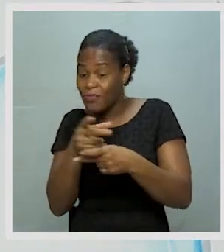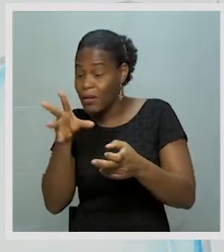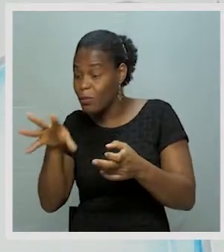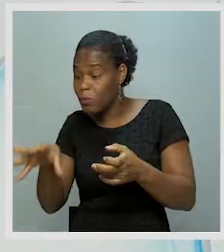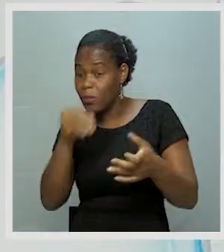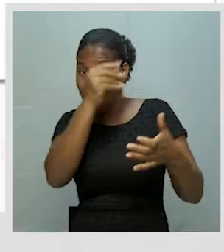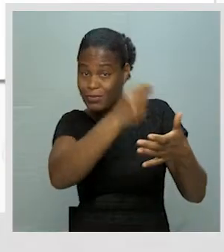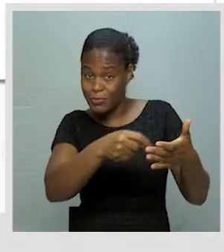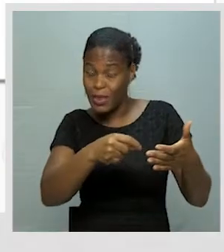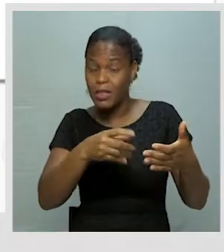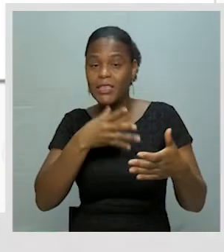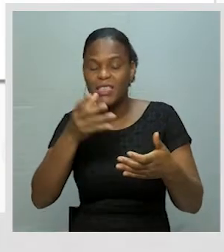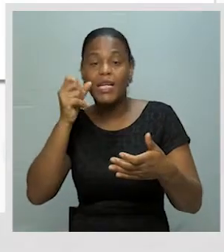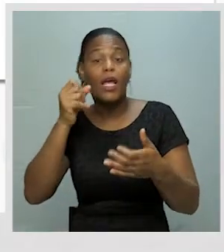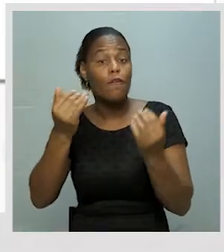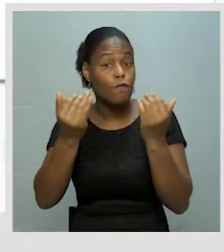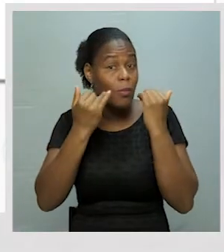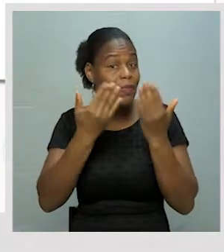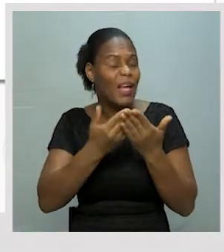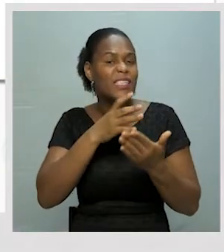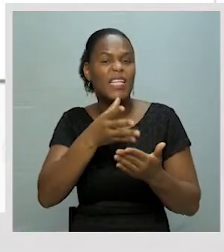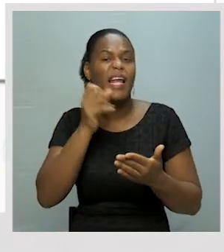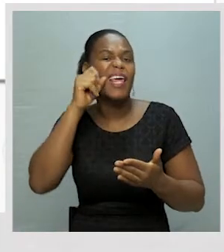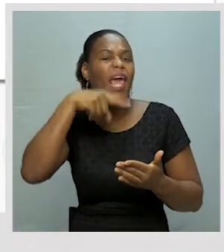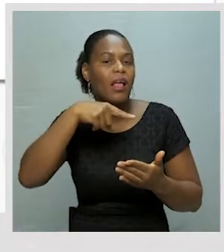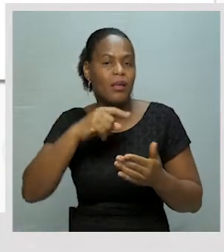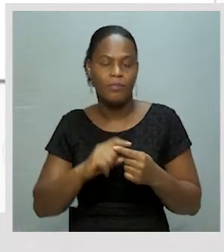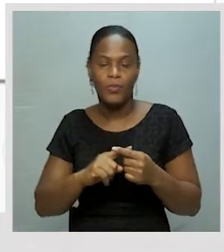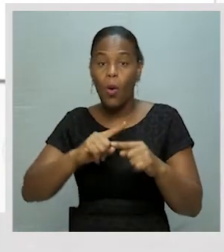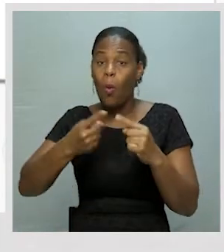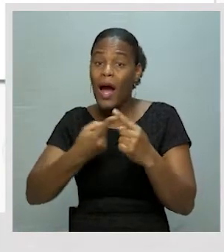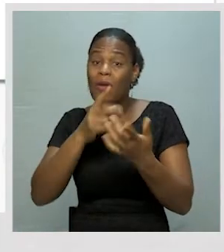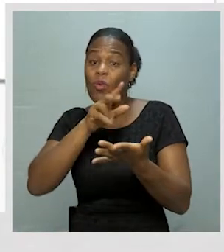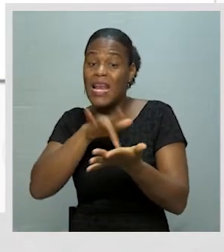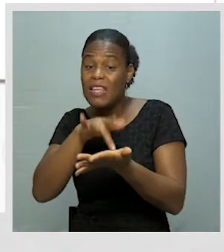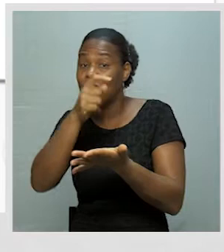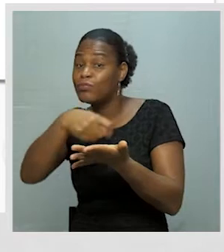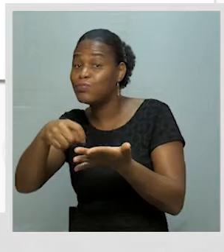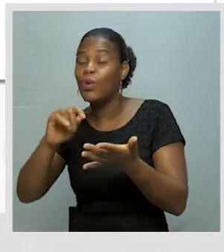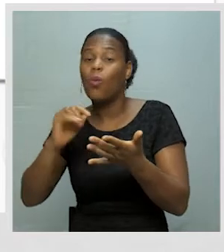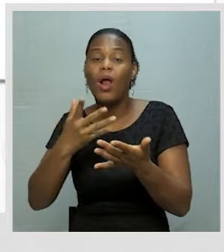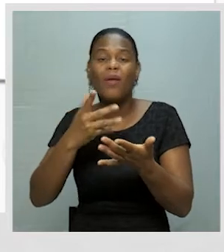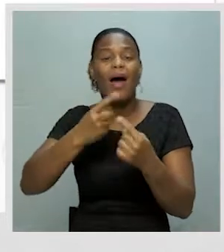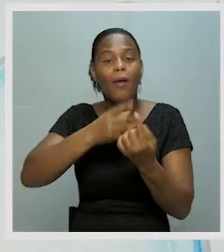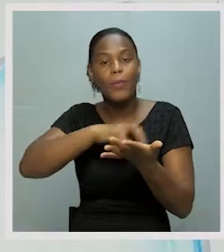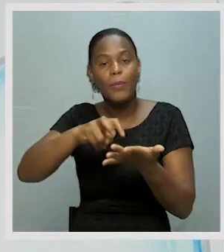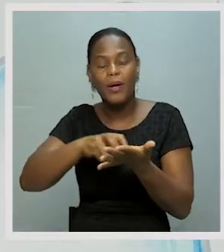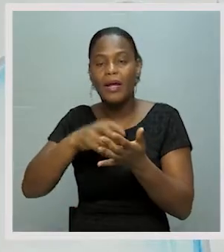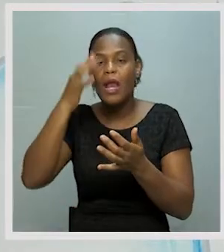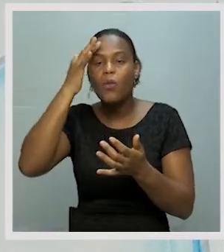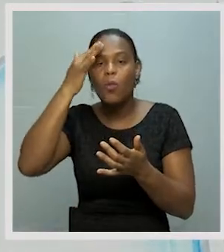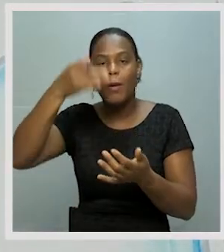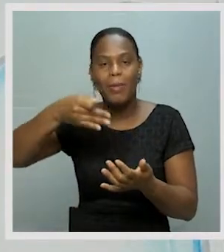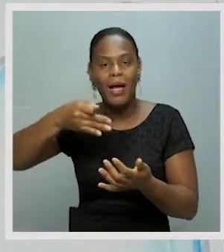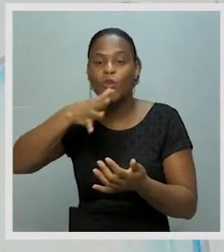informar quem é o autor, o ano da edição do livro, a página onde está esta citação. A